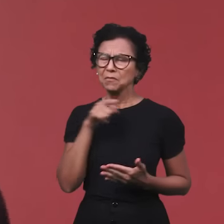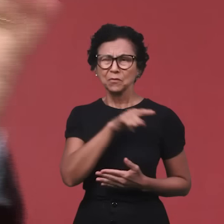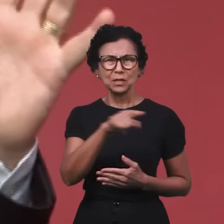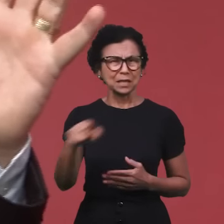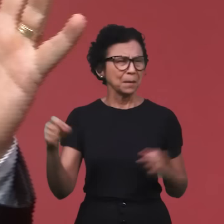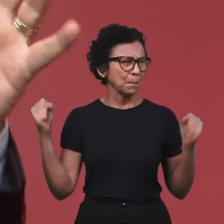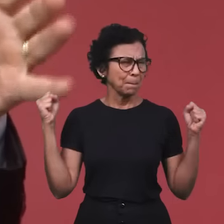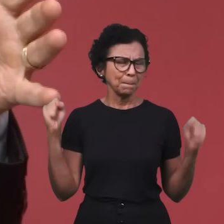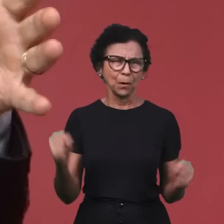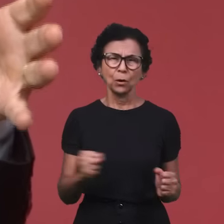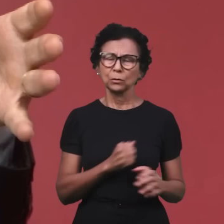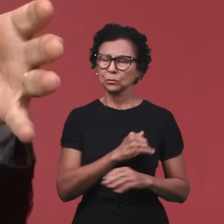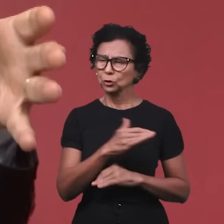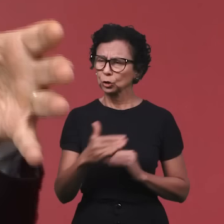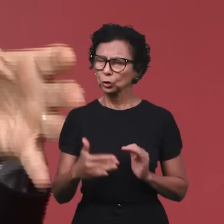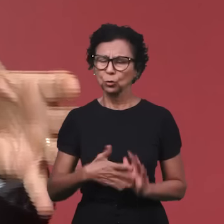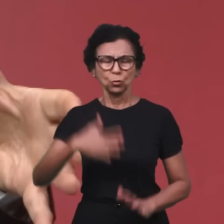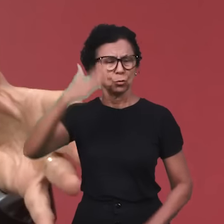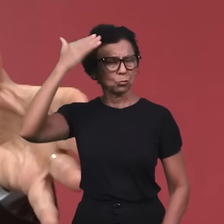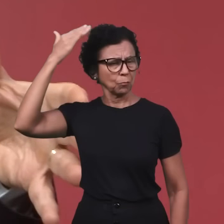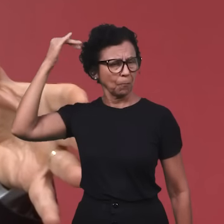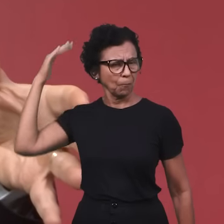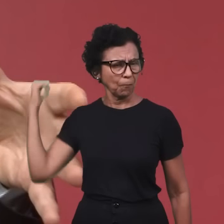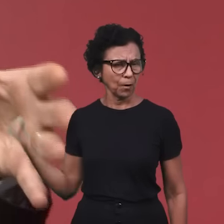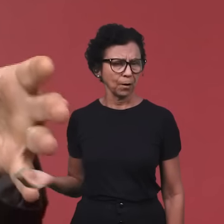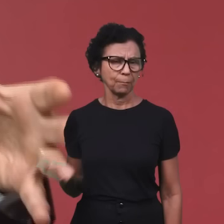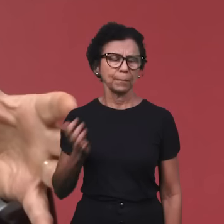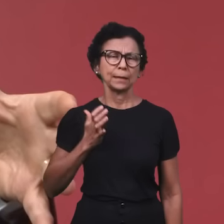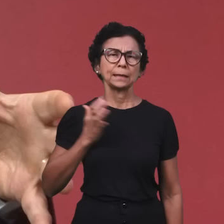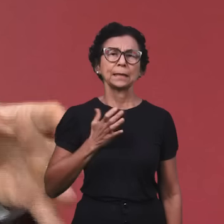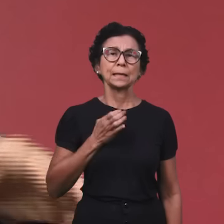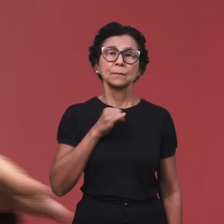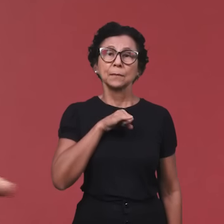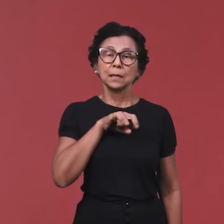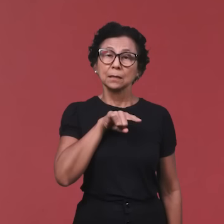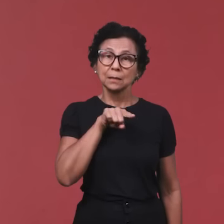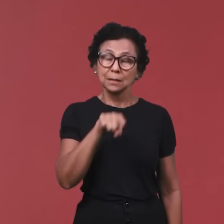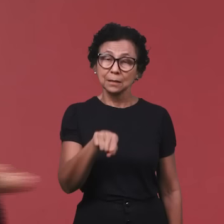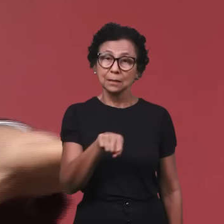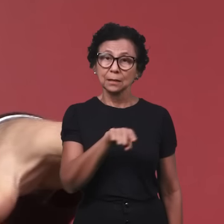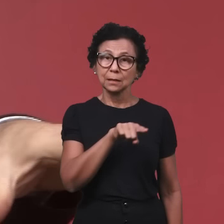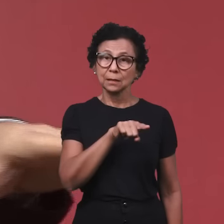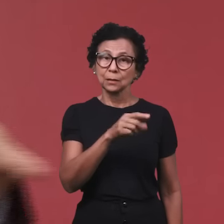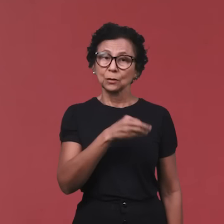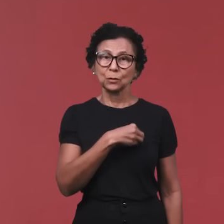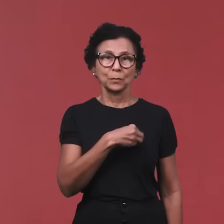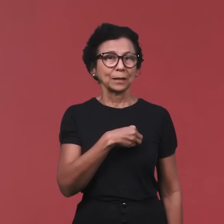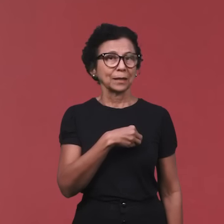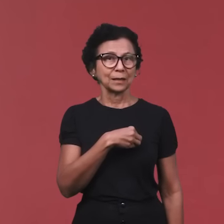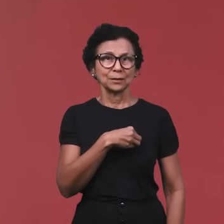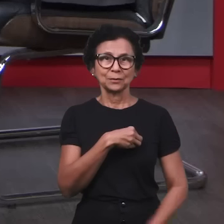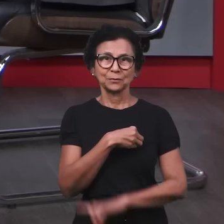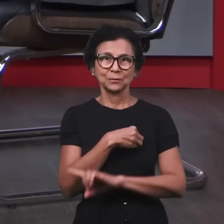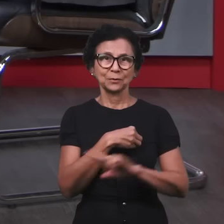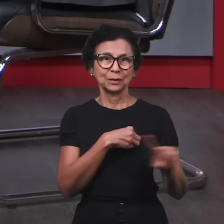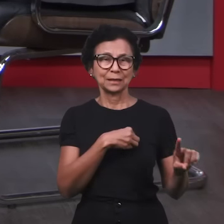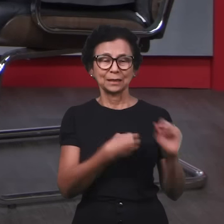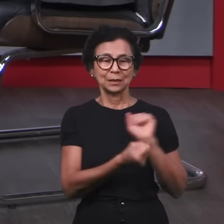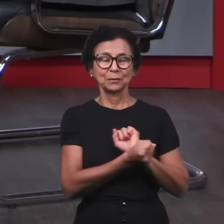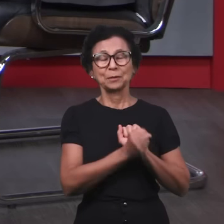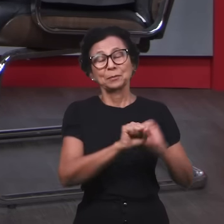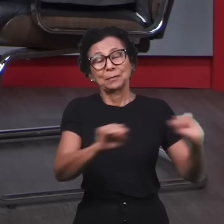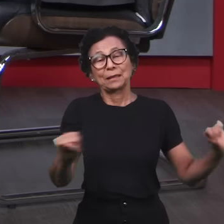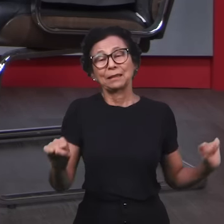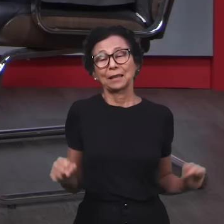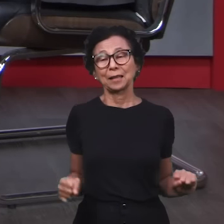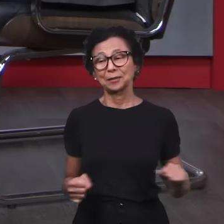mundo, tudo. Se ele não se livrar do pecado, o currículo dele desaparece. Não tem mais sentido